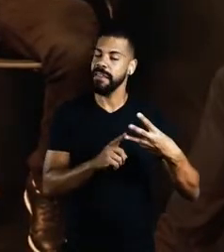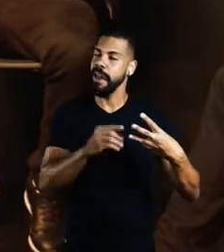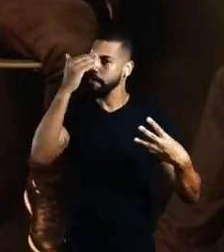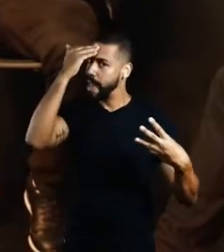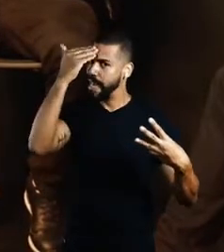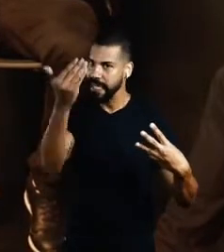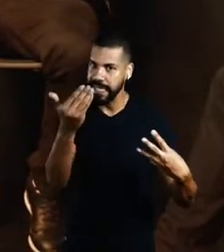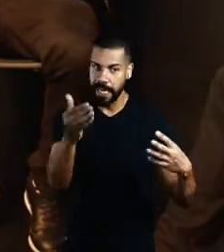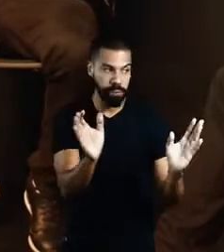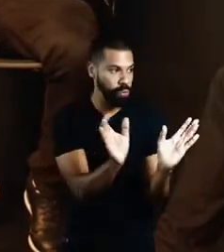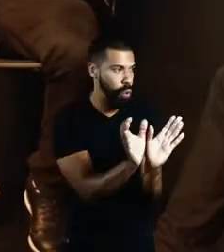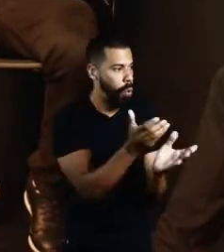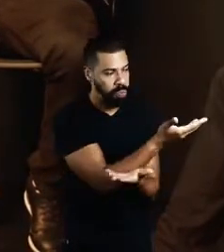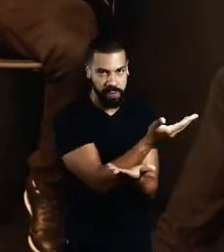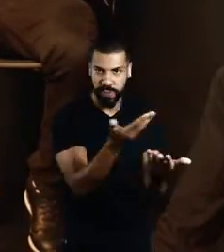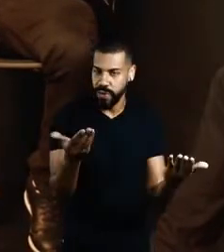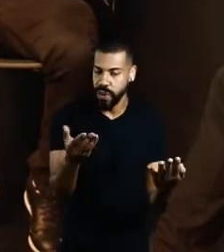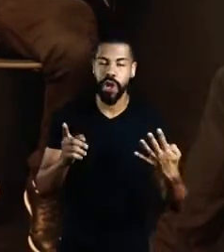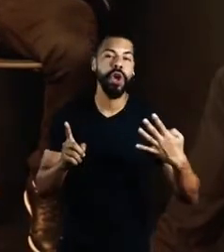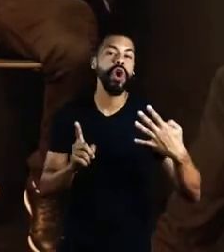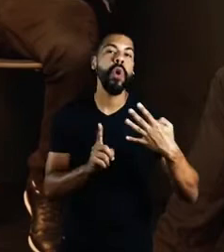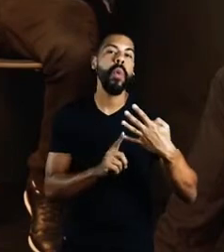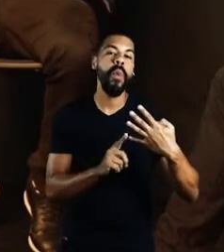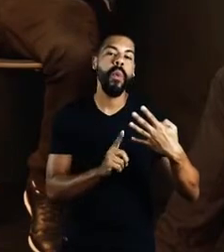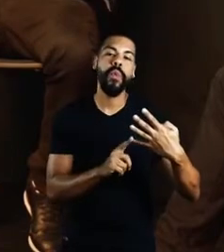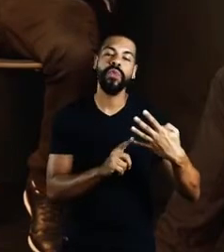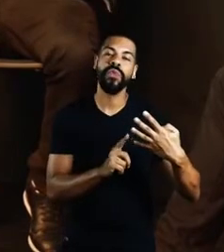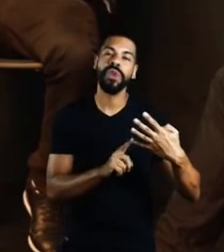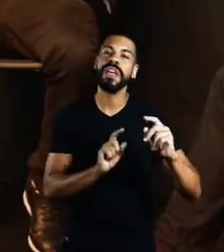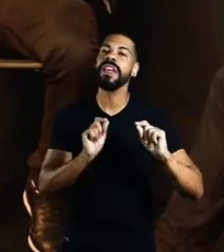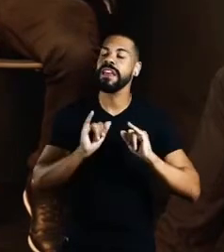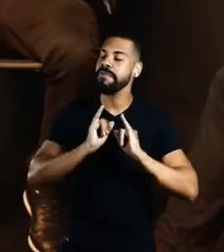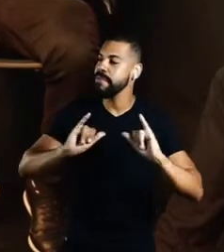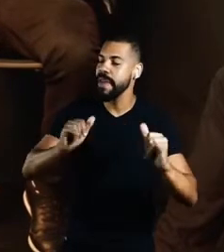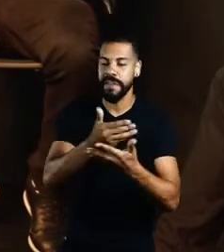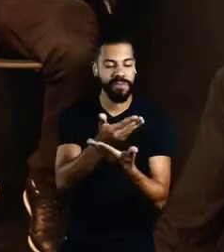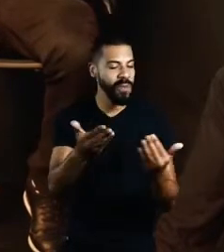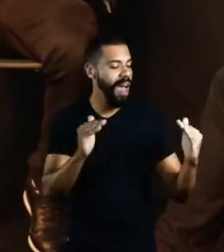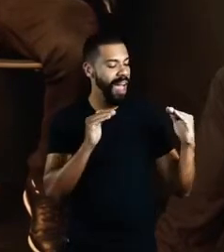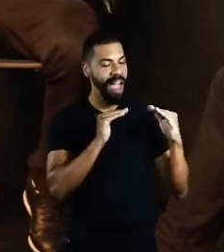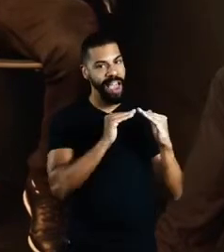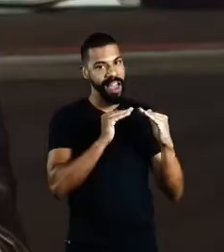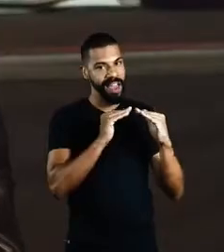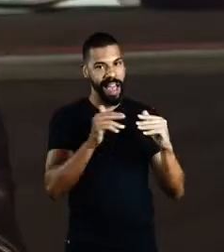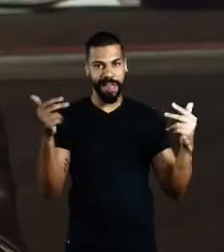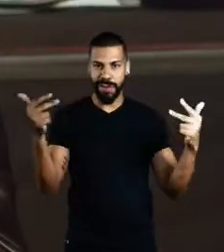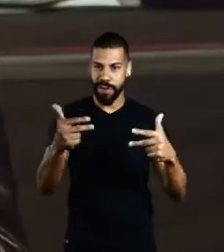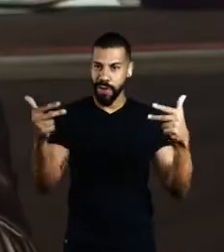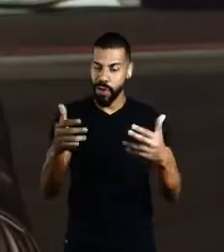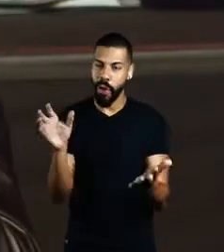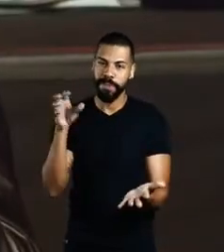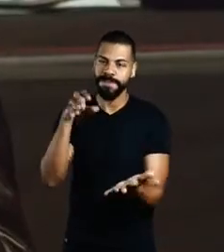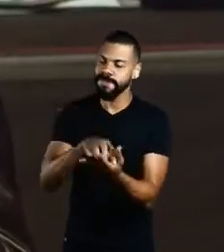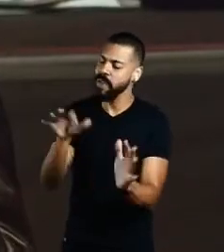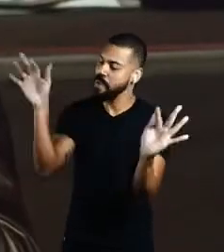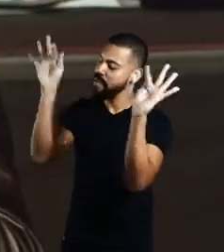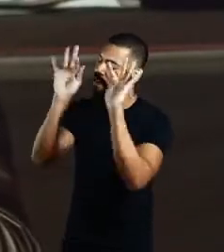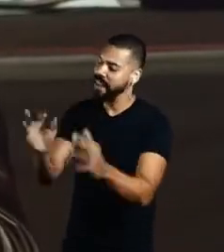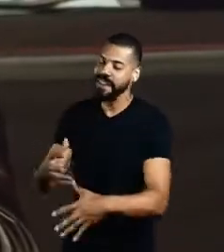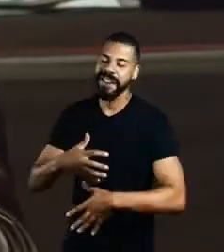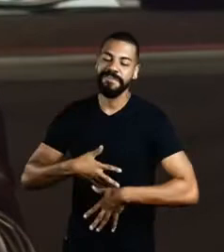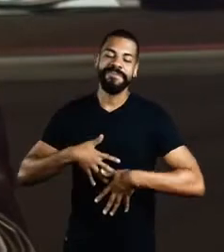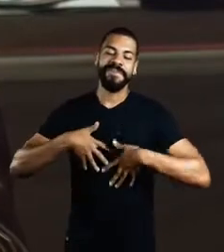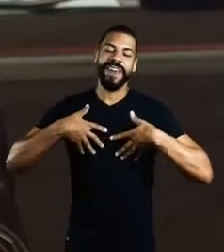agradecer. E quarto, dizer que, em nome da casa de hip hop centro, a gente está muito feliz. E espero